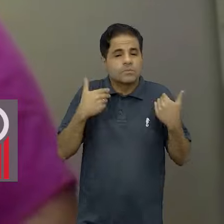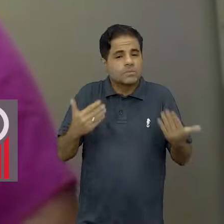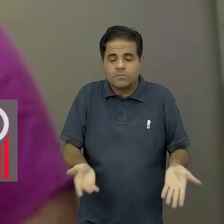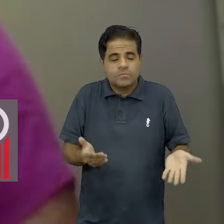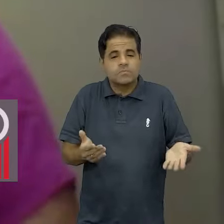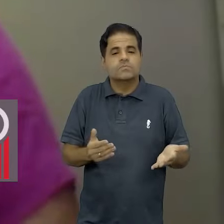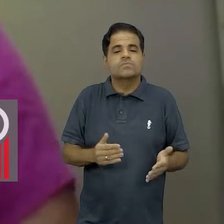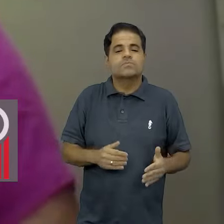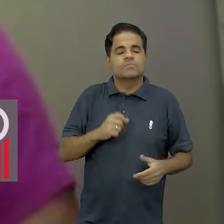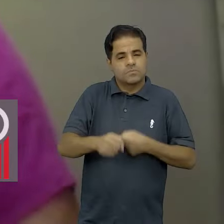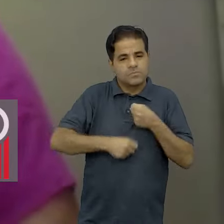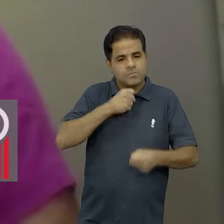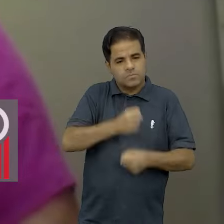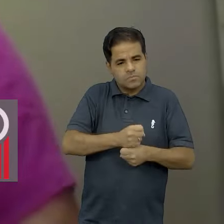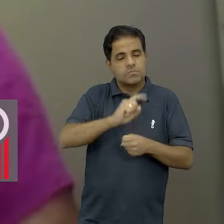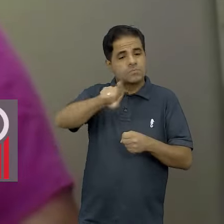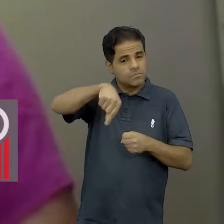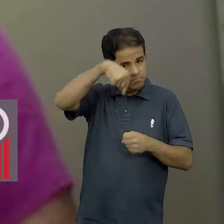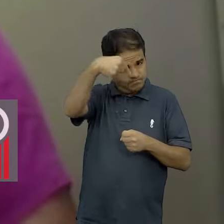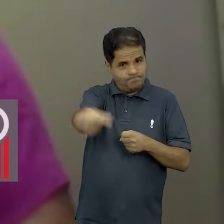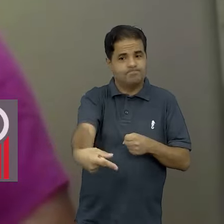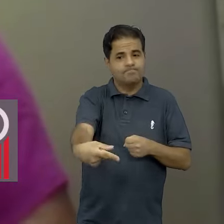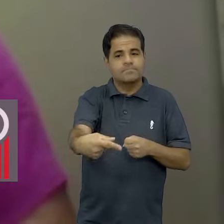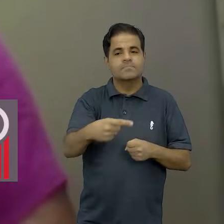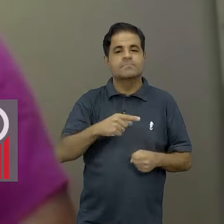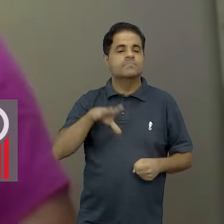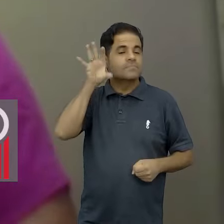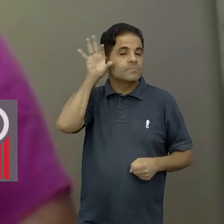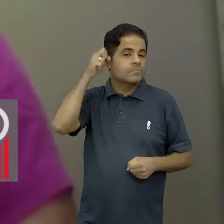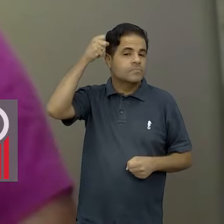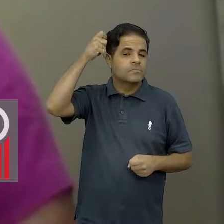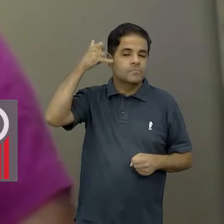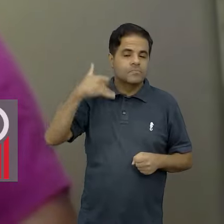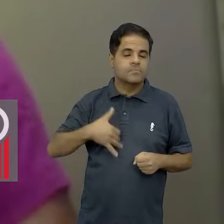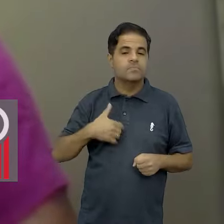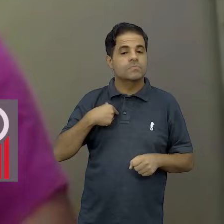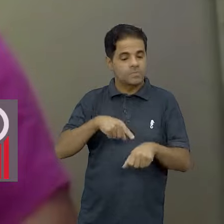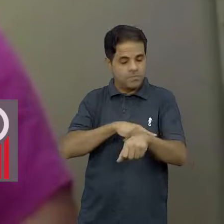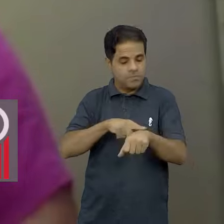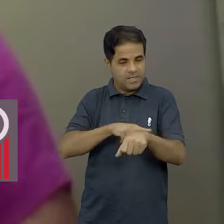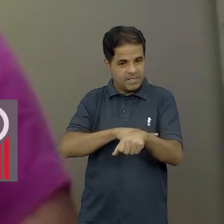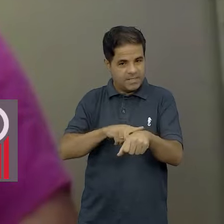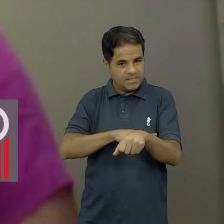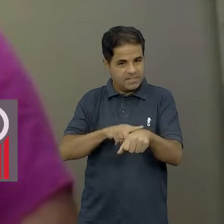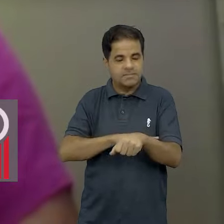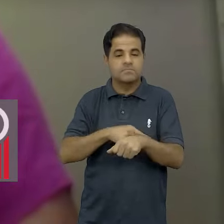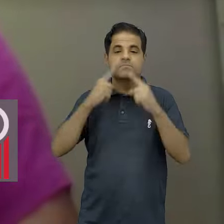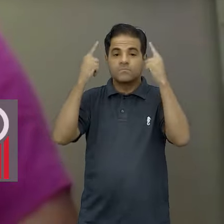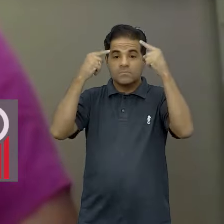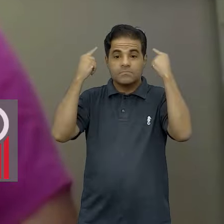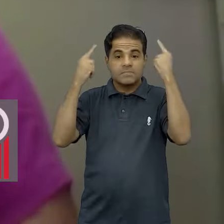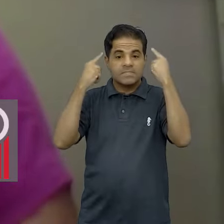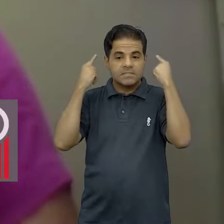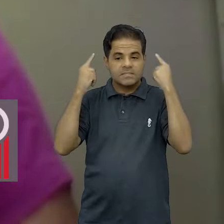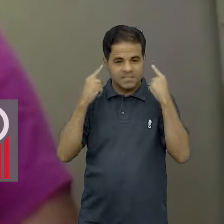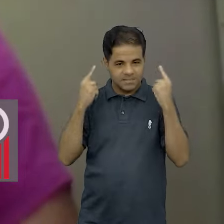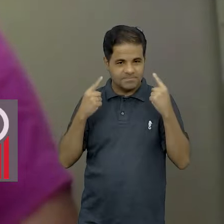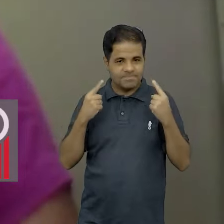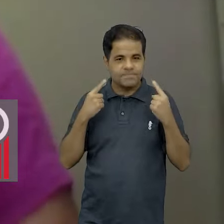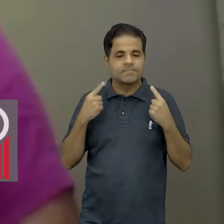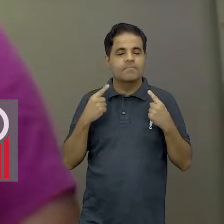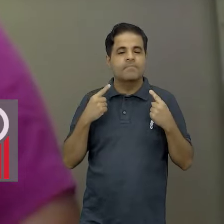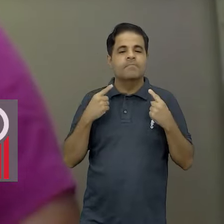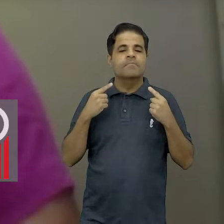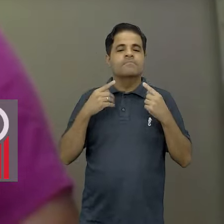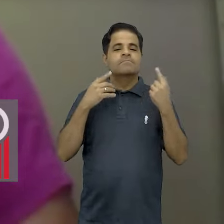ano seguinte. Vou fazer minha audiodescrição. Eu sou morena, tenho os cabelos